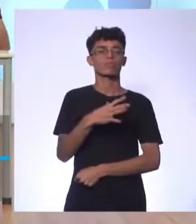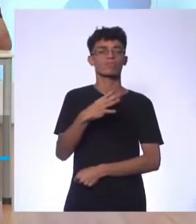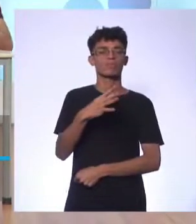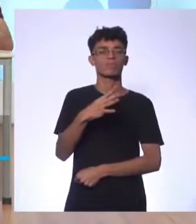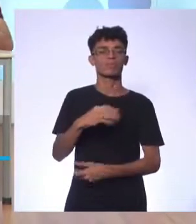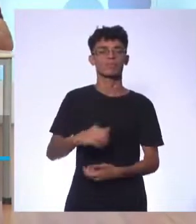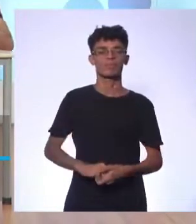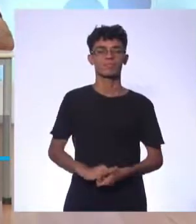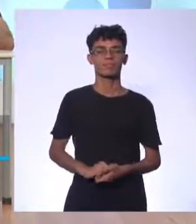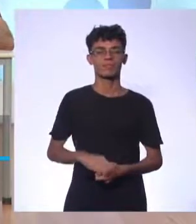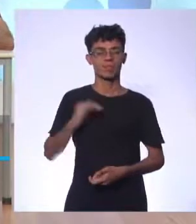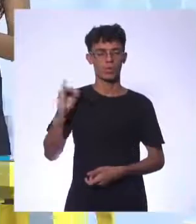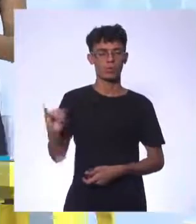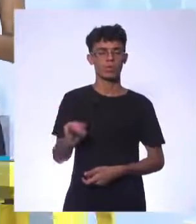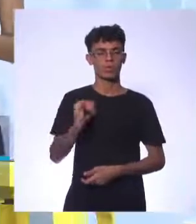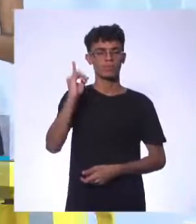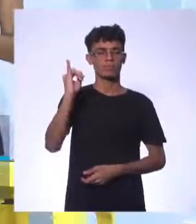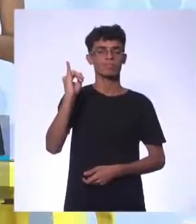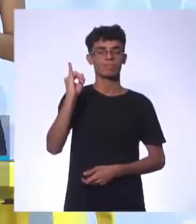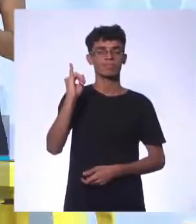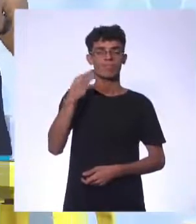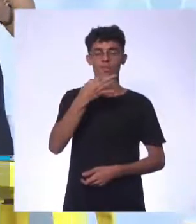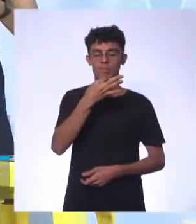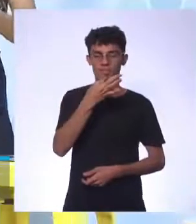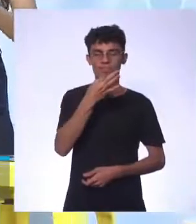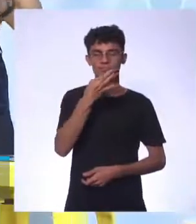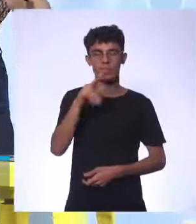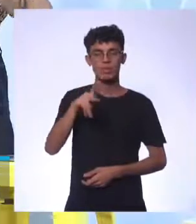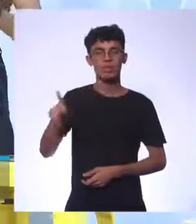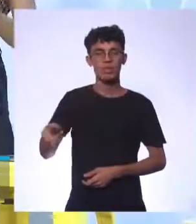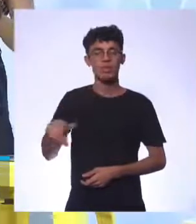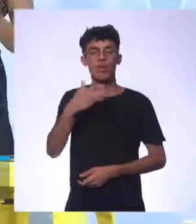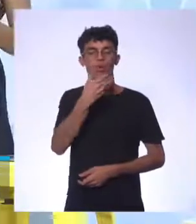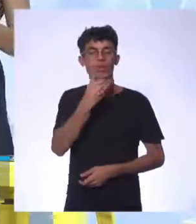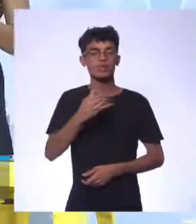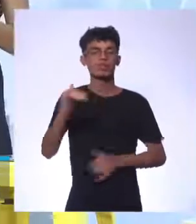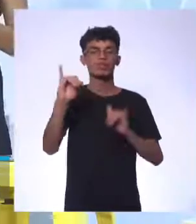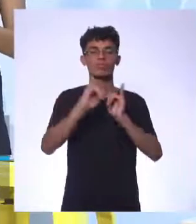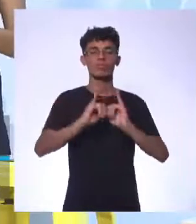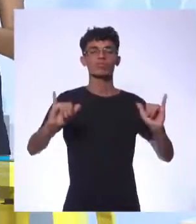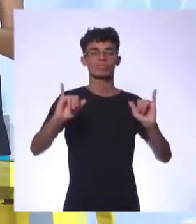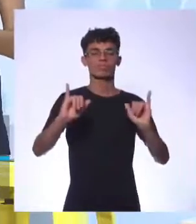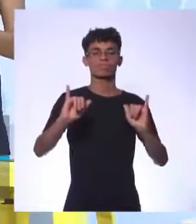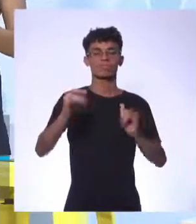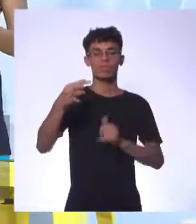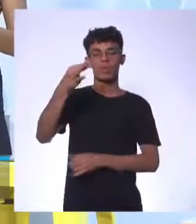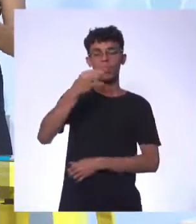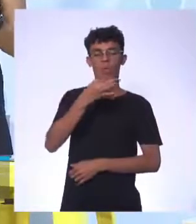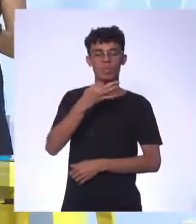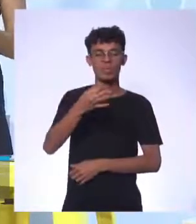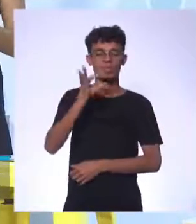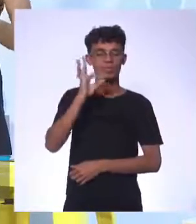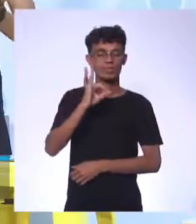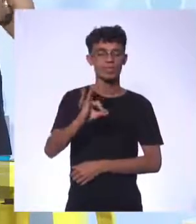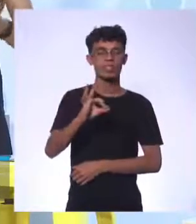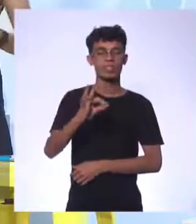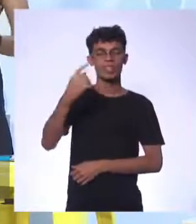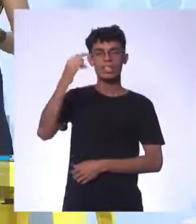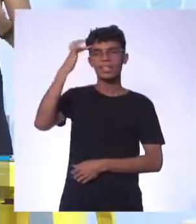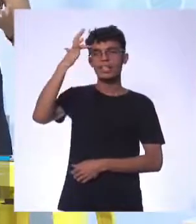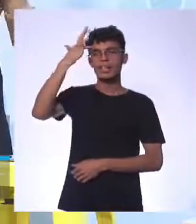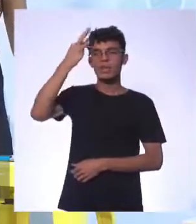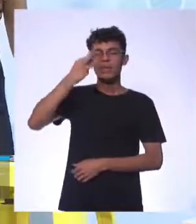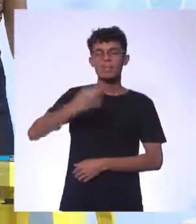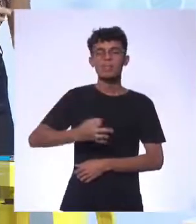Então, bem importante isso que o professor Carlos pontuou para a gente fazer as correspondências corretas, né? Entender quais e por